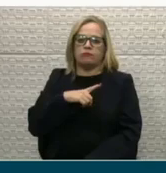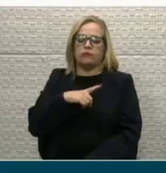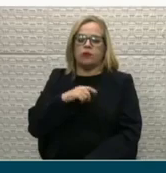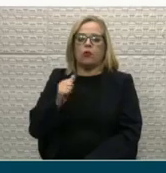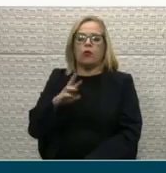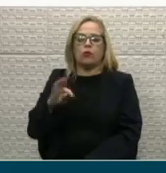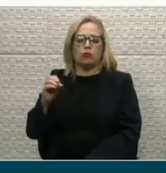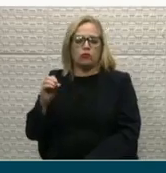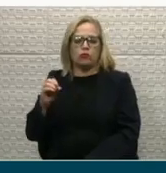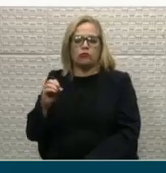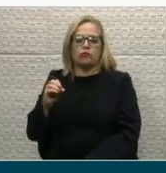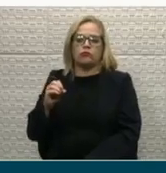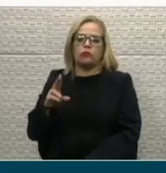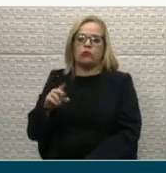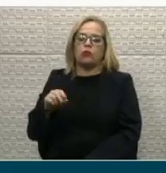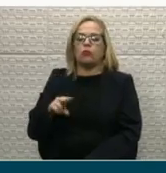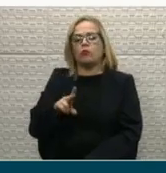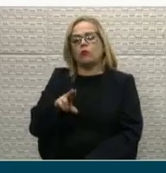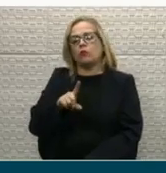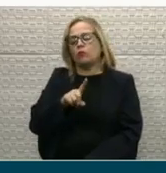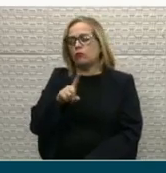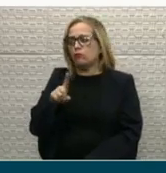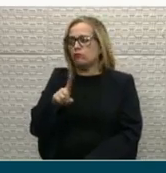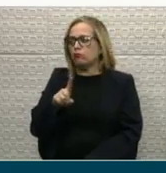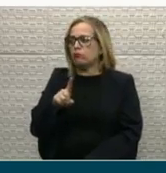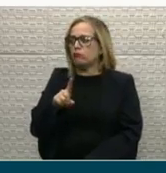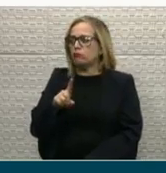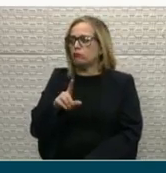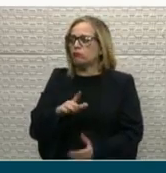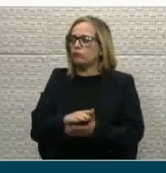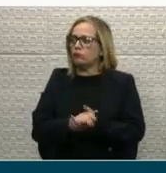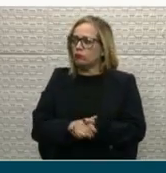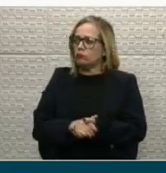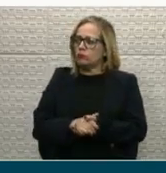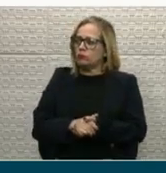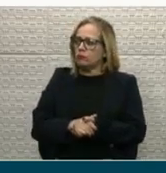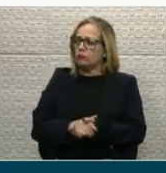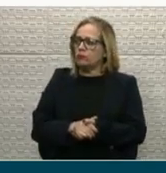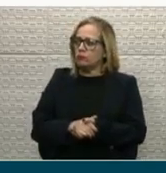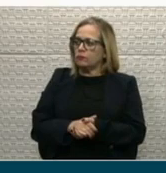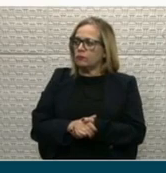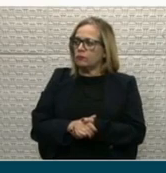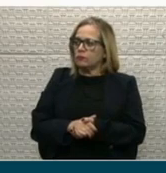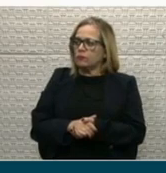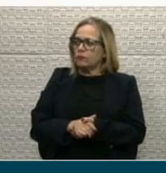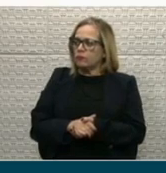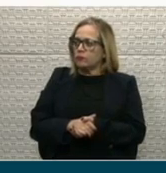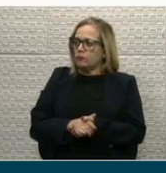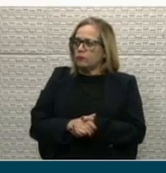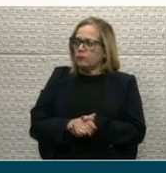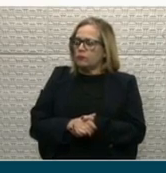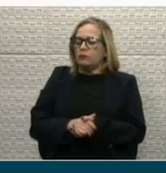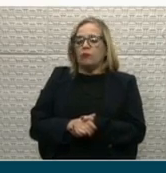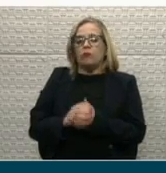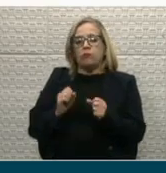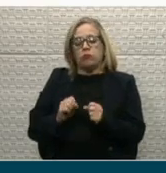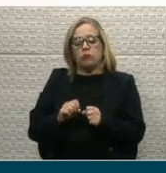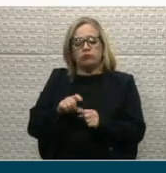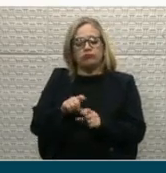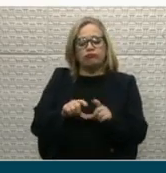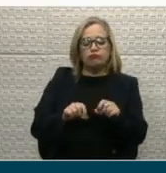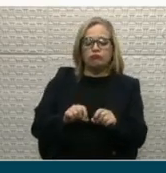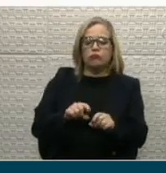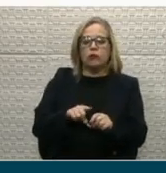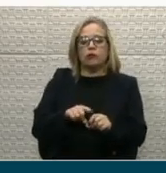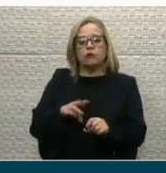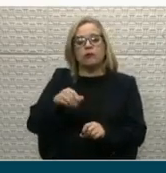autovalor lambda igual a 1 e o autovalor lambda igual a 2. Esses são todos os possíveis autovalores que